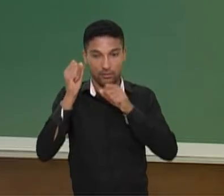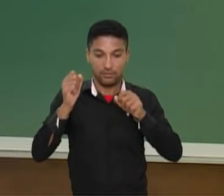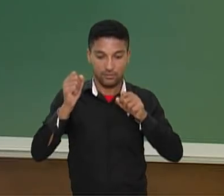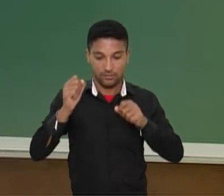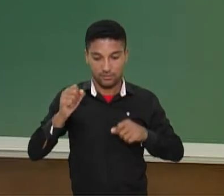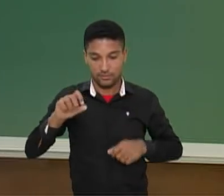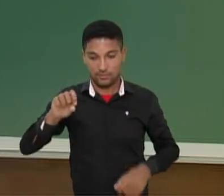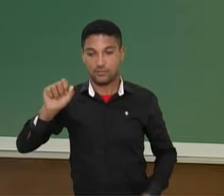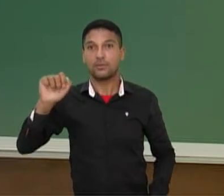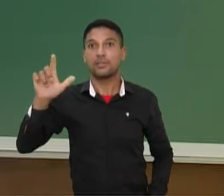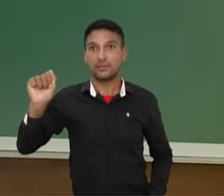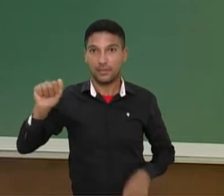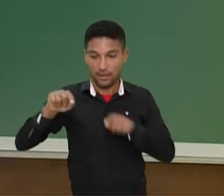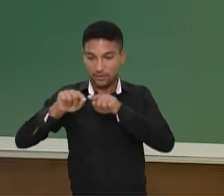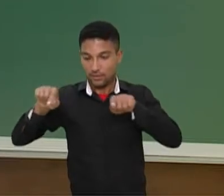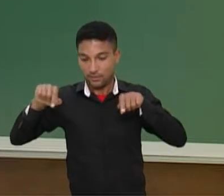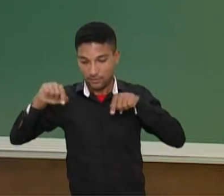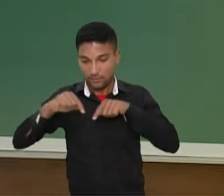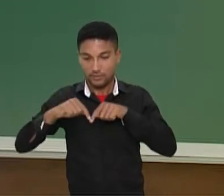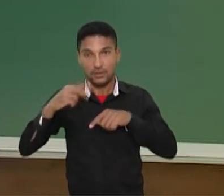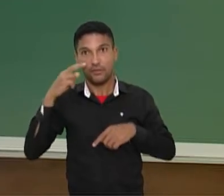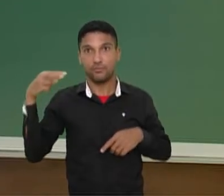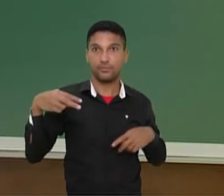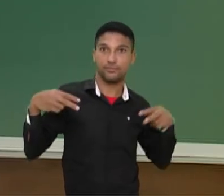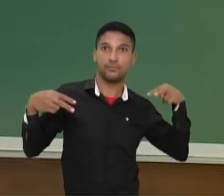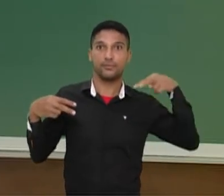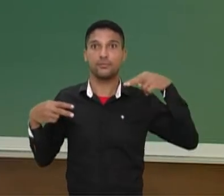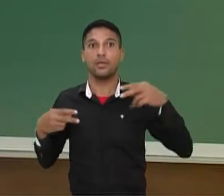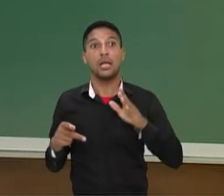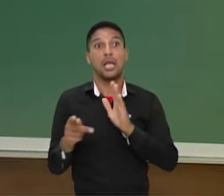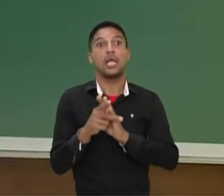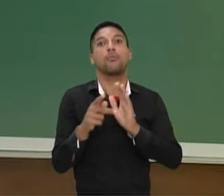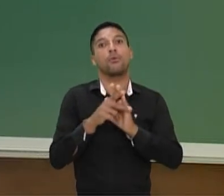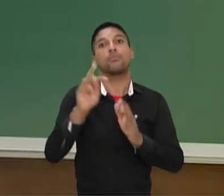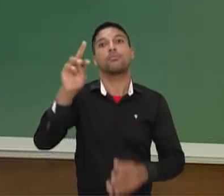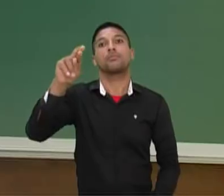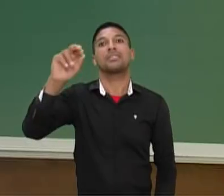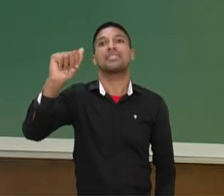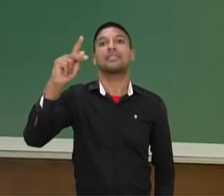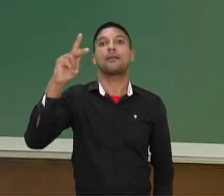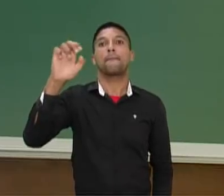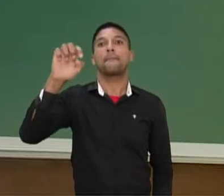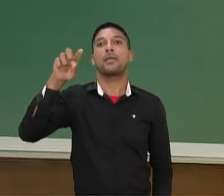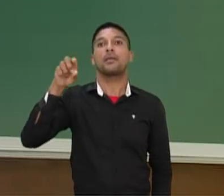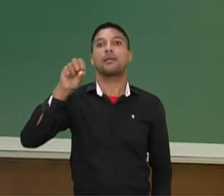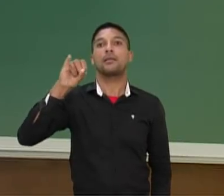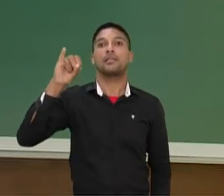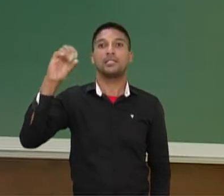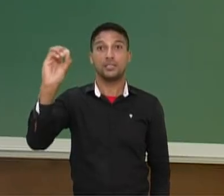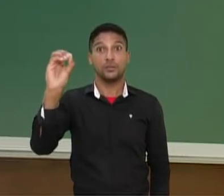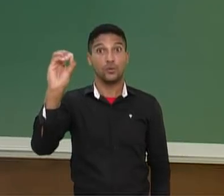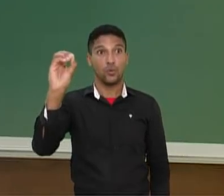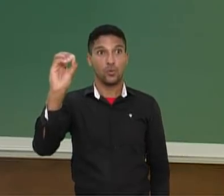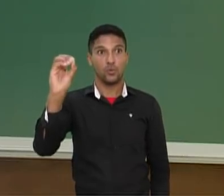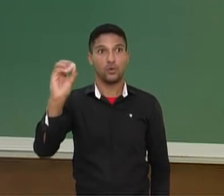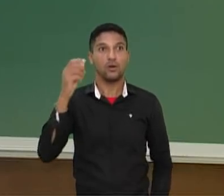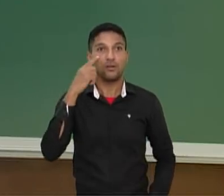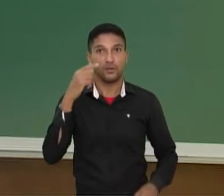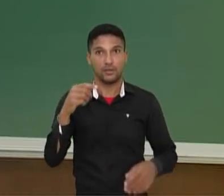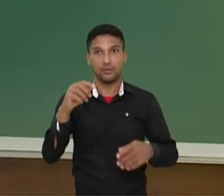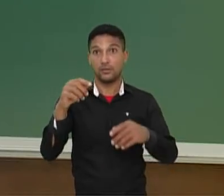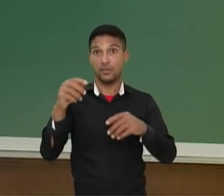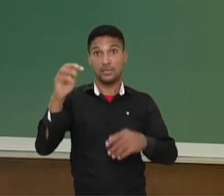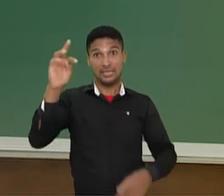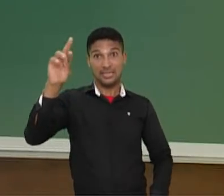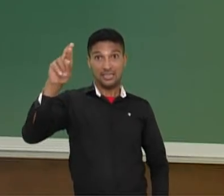trabalhou? Ele só tem 2 retas paralelas, ó. E ele é um trapézio especial, ele é um trapézio retângulo. Ele tem